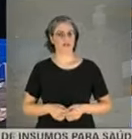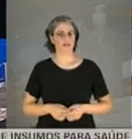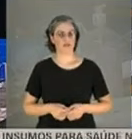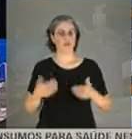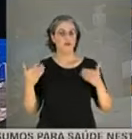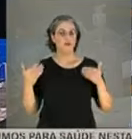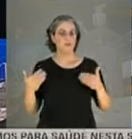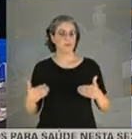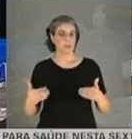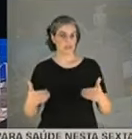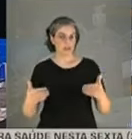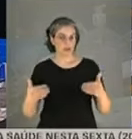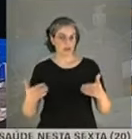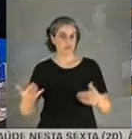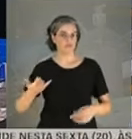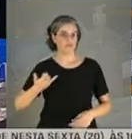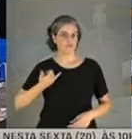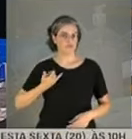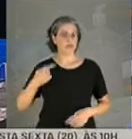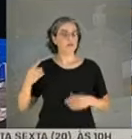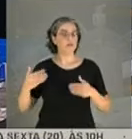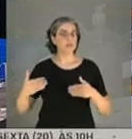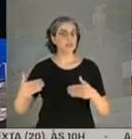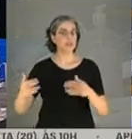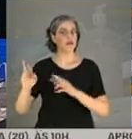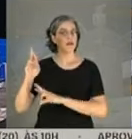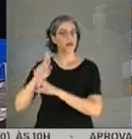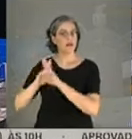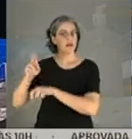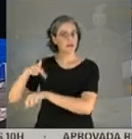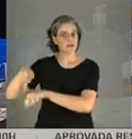o Ministério das Relações Exteriores.